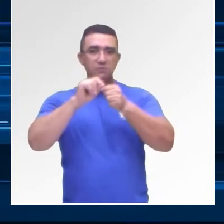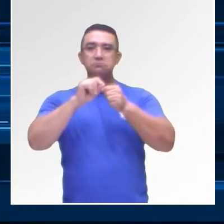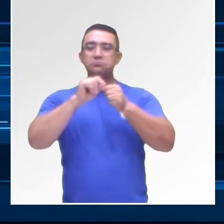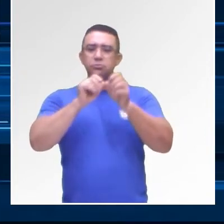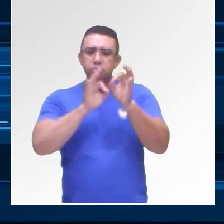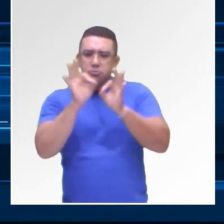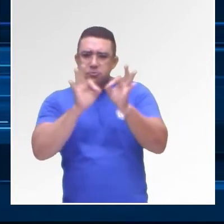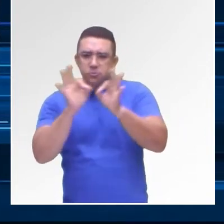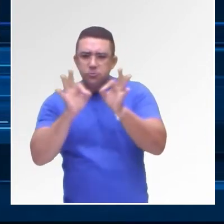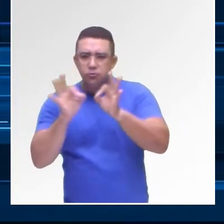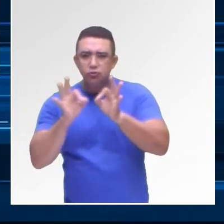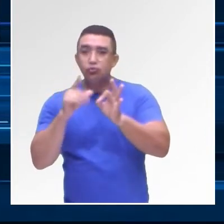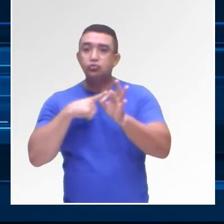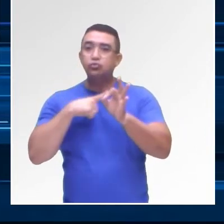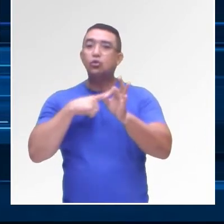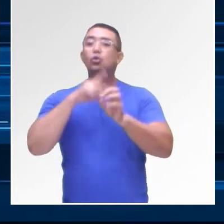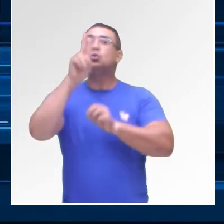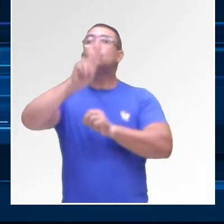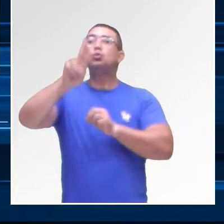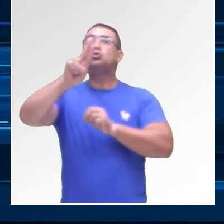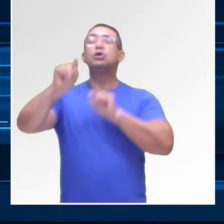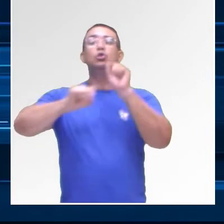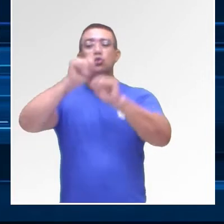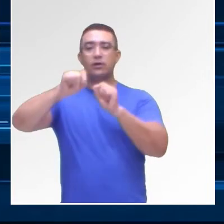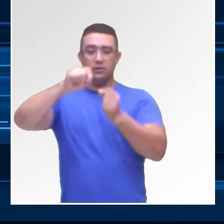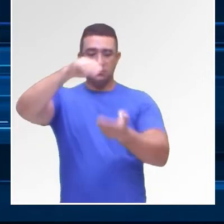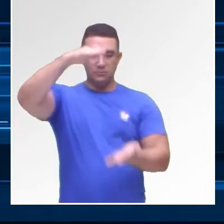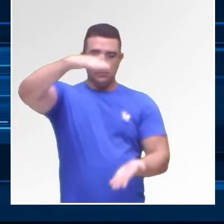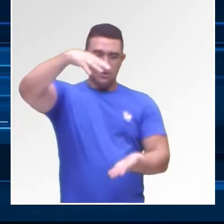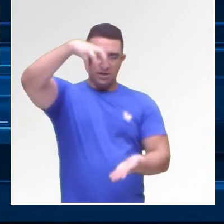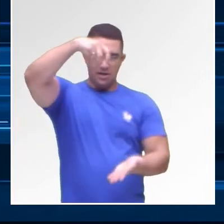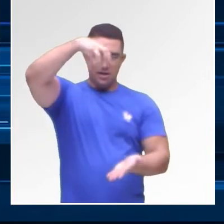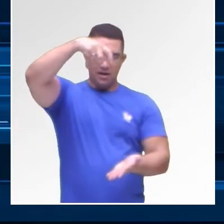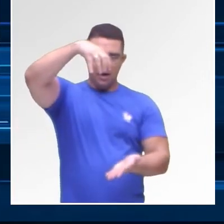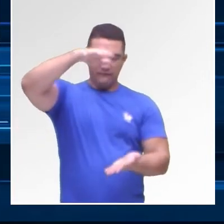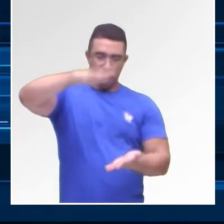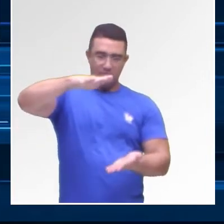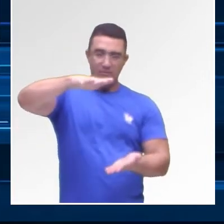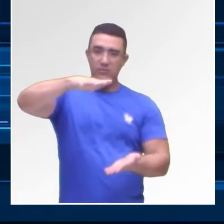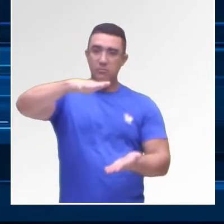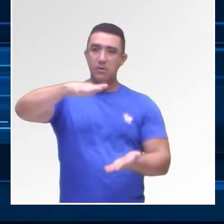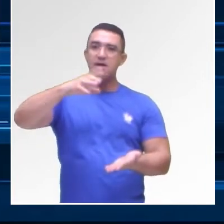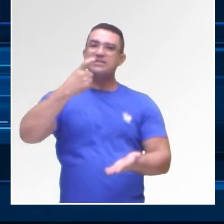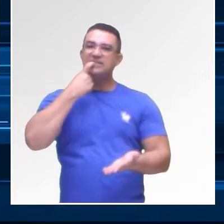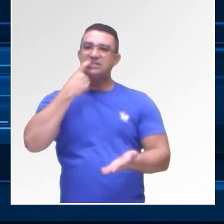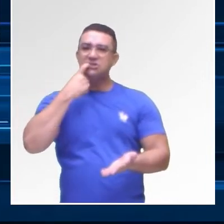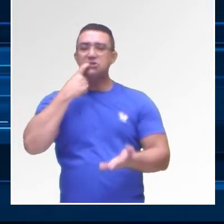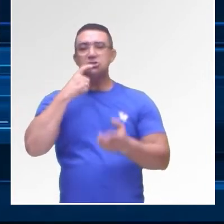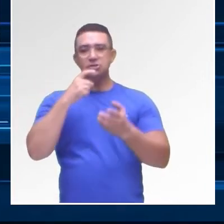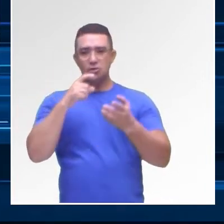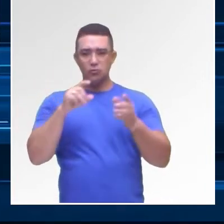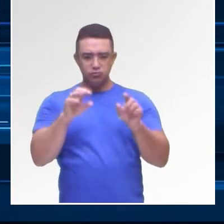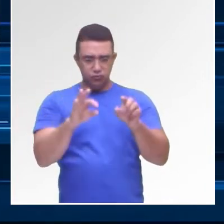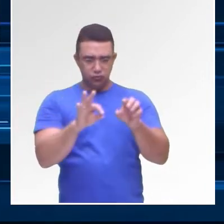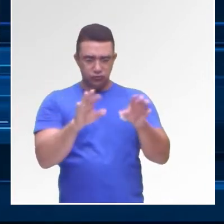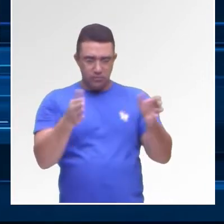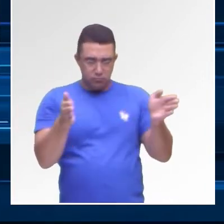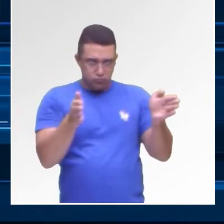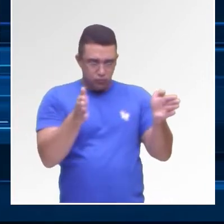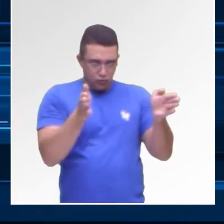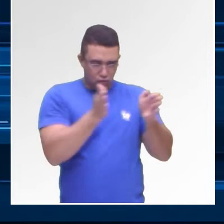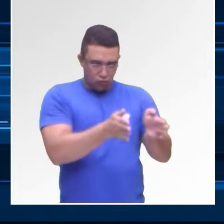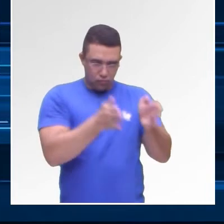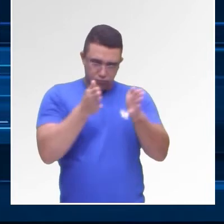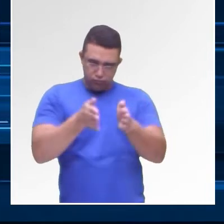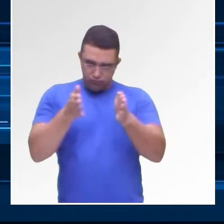essa prancha utilizando garrafas descartáveis, garrafas PET de plástico, amarradas umas nas outras e aí